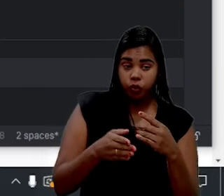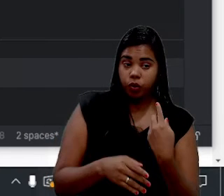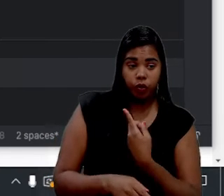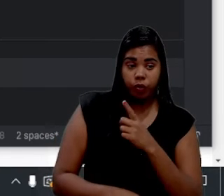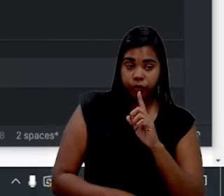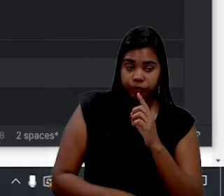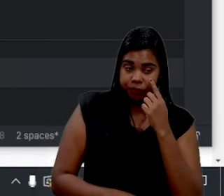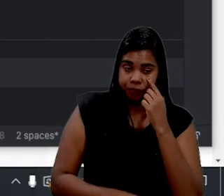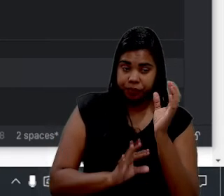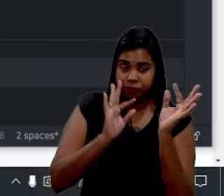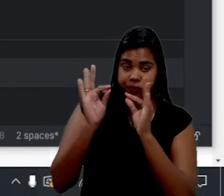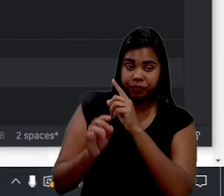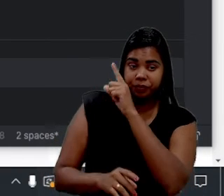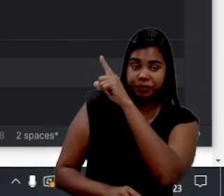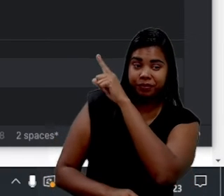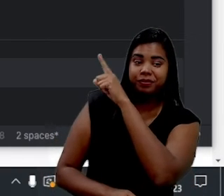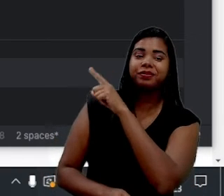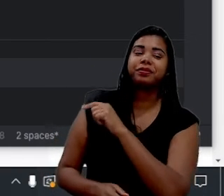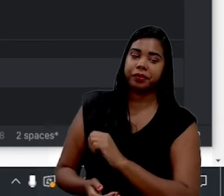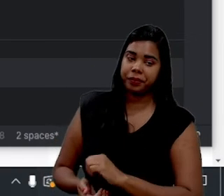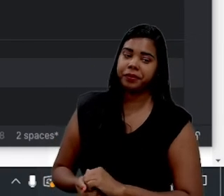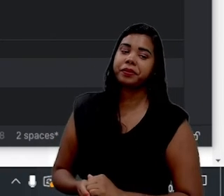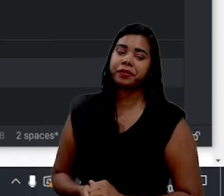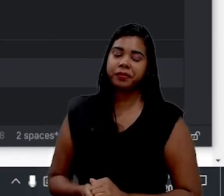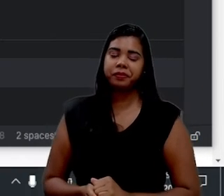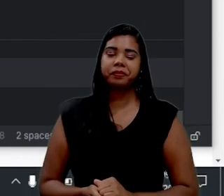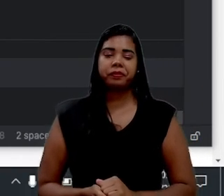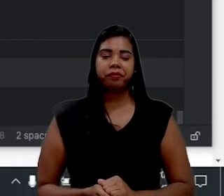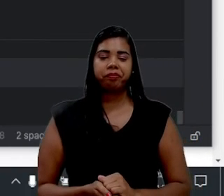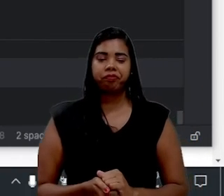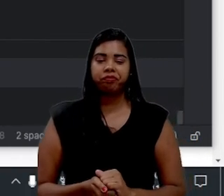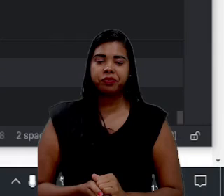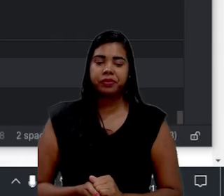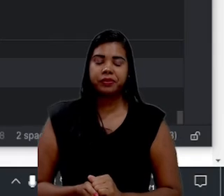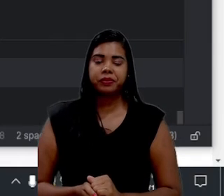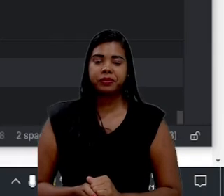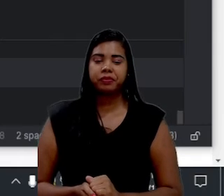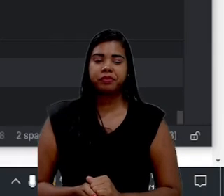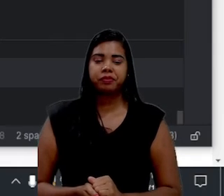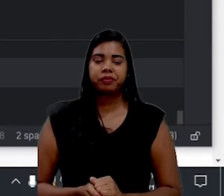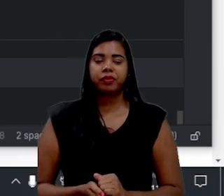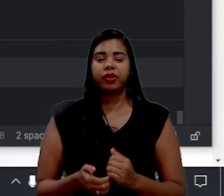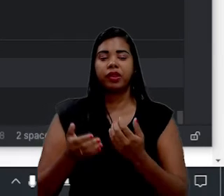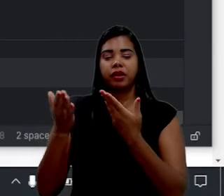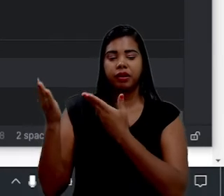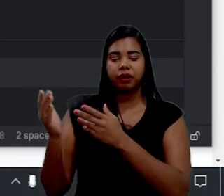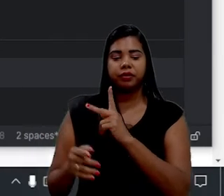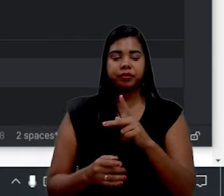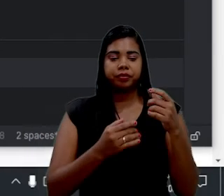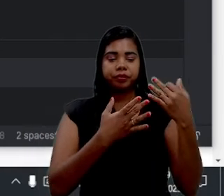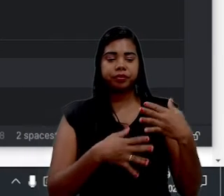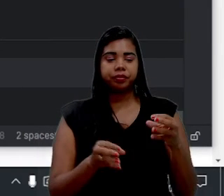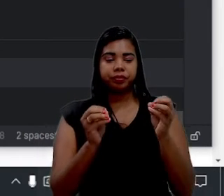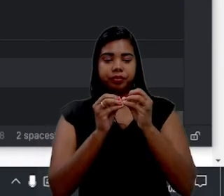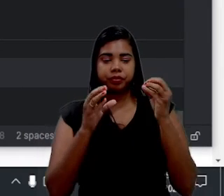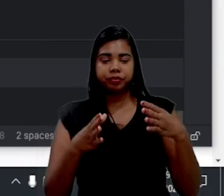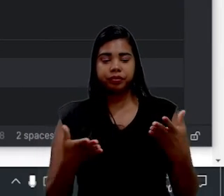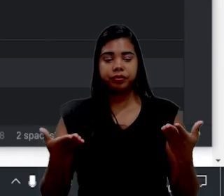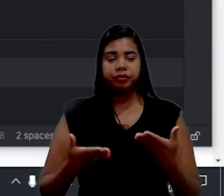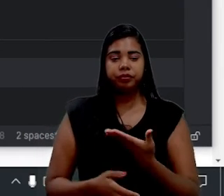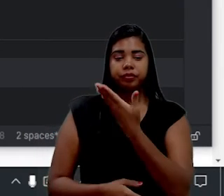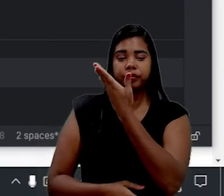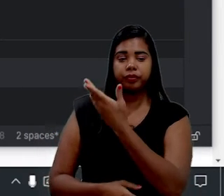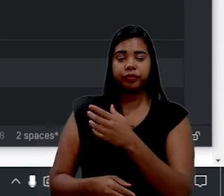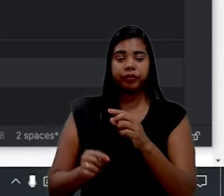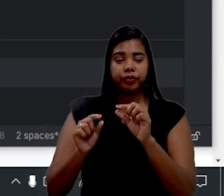O foco da gente vai ser em cima, já direto no framework Django. Tá? Então, a gente criou novamente uma div linha,